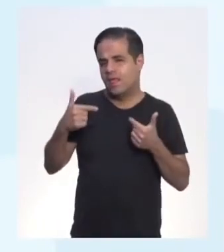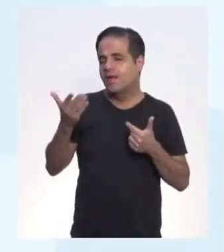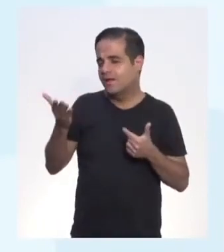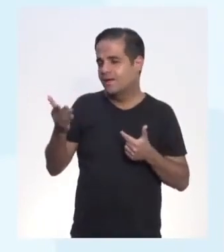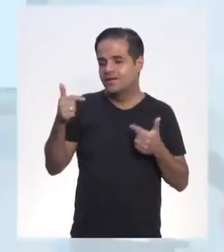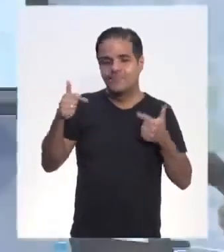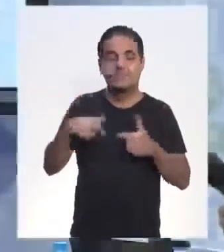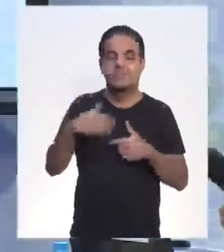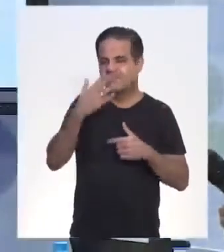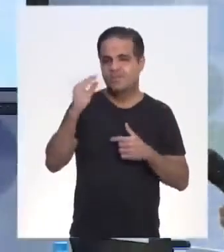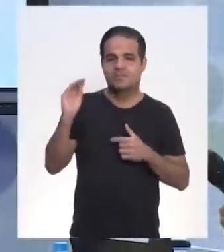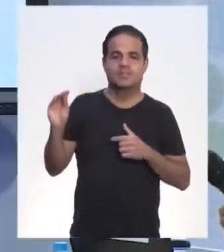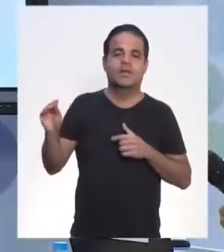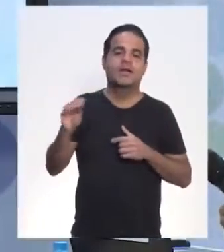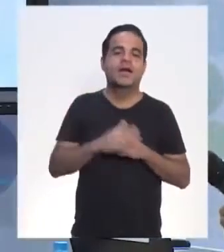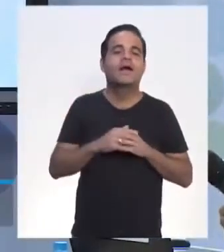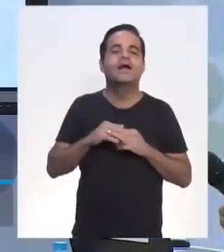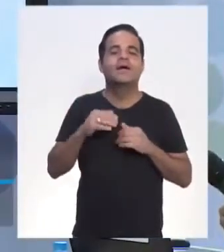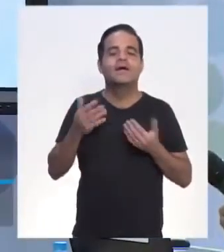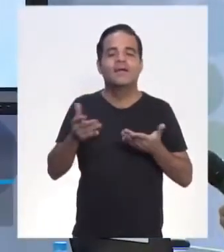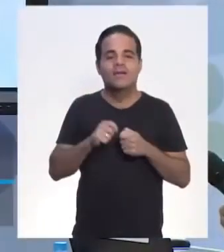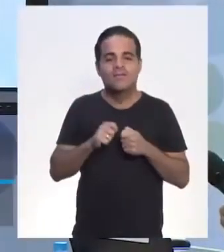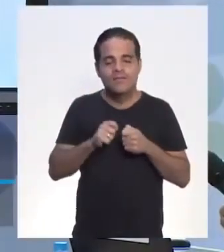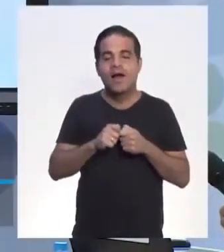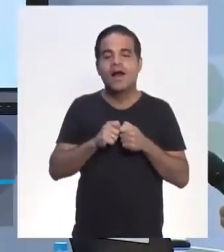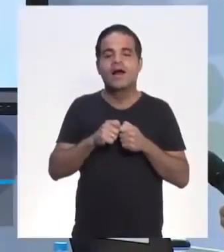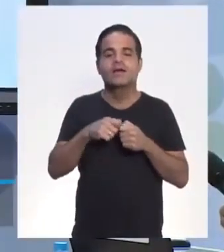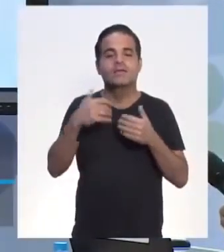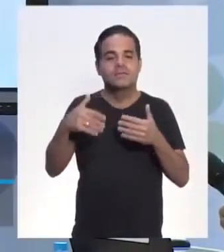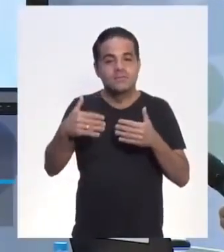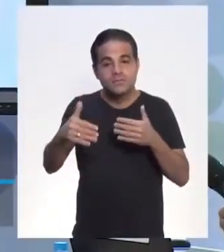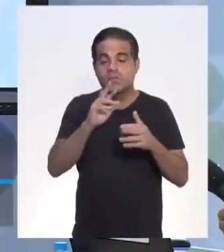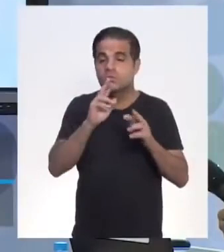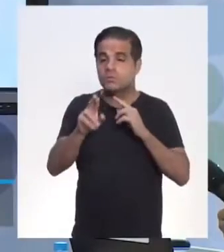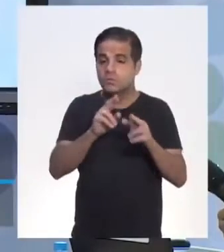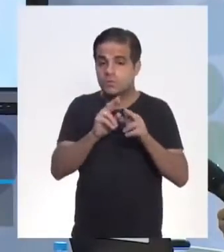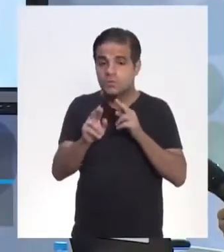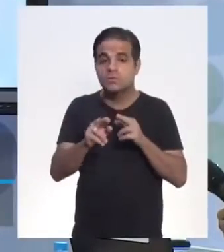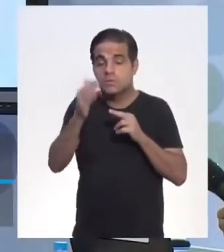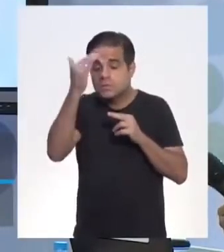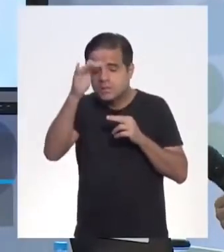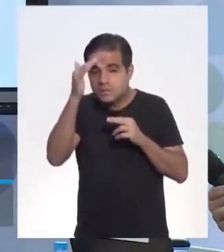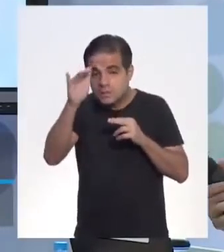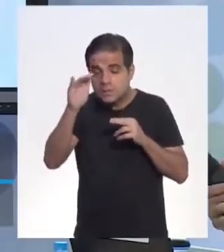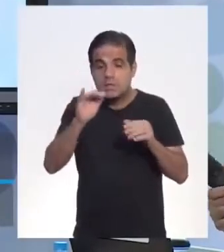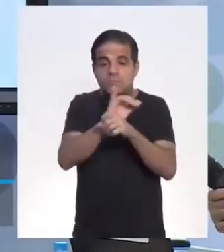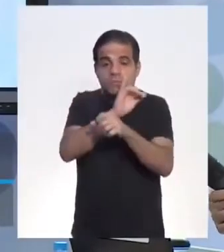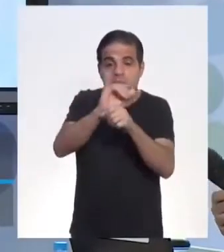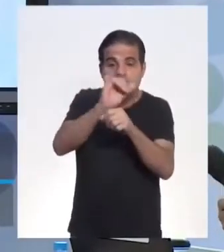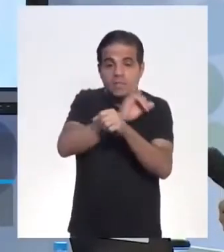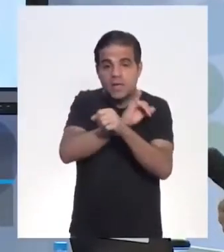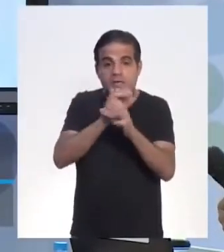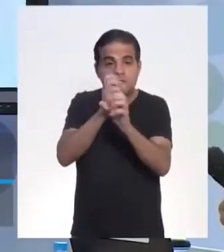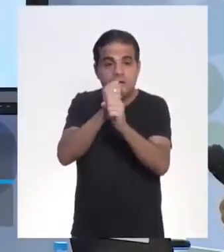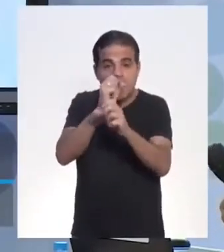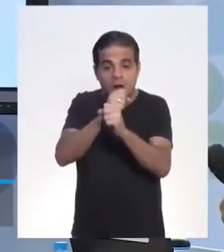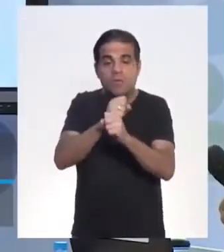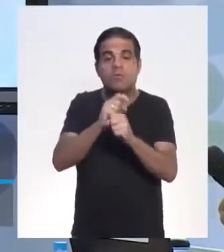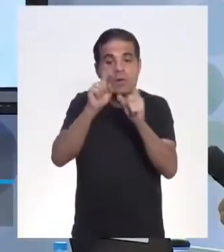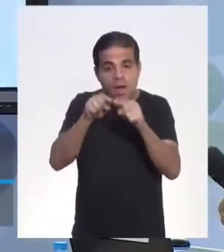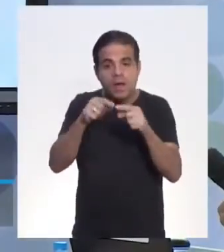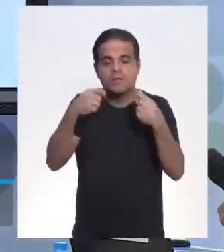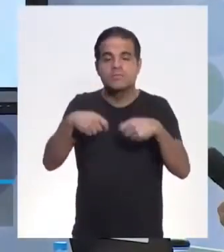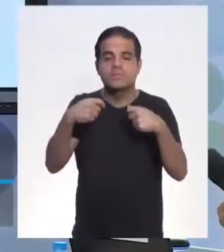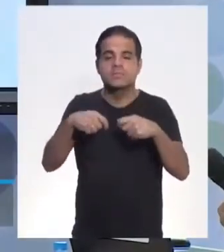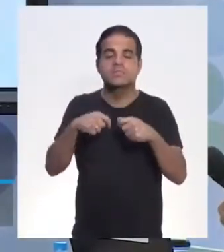a gente vai ignorar ele faça vocês fizeram o print da resolução e entenderam a estratégia de cálculo E